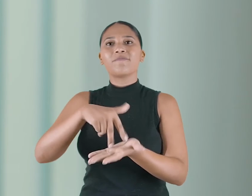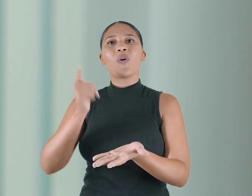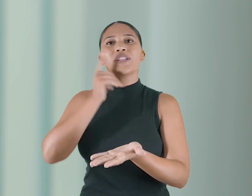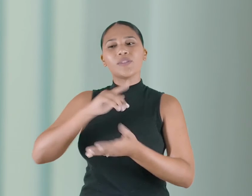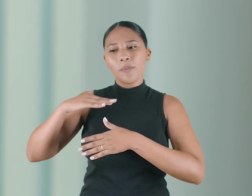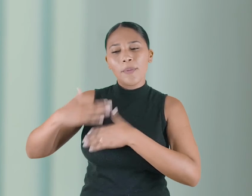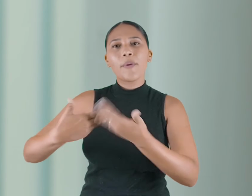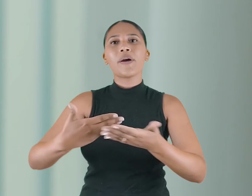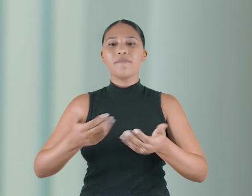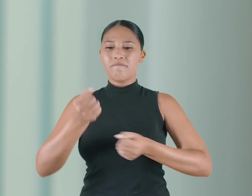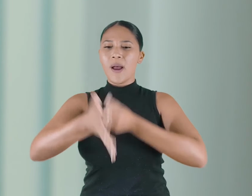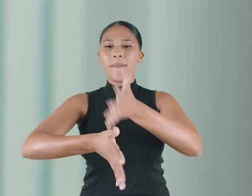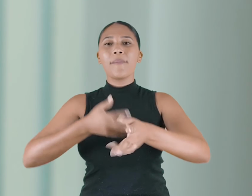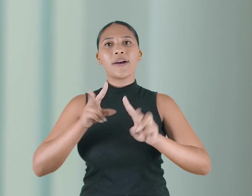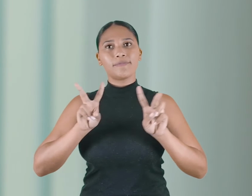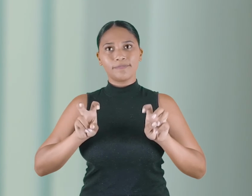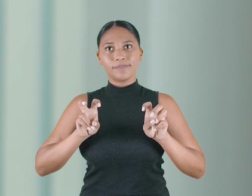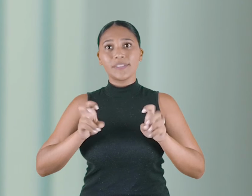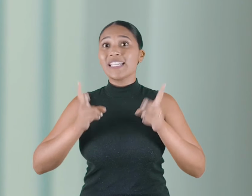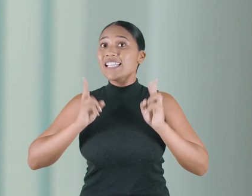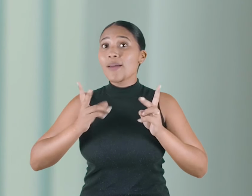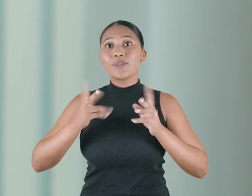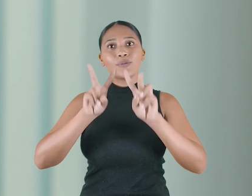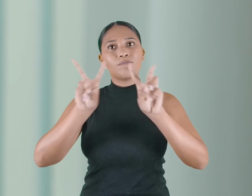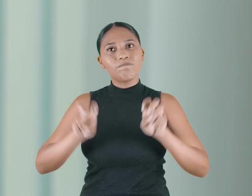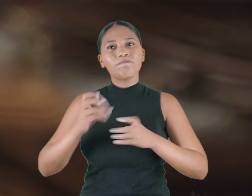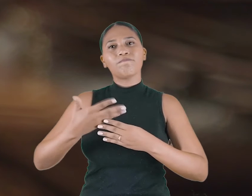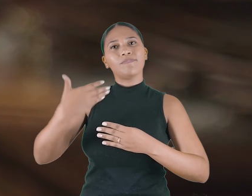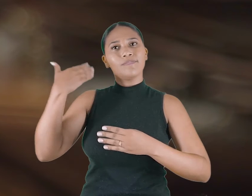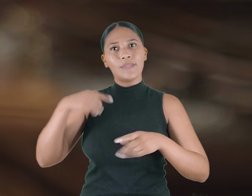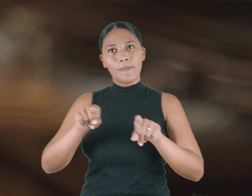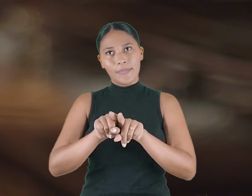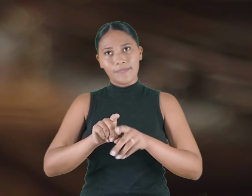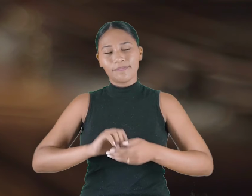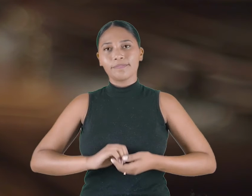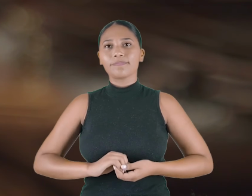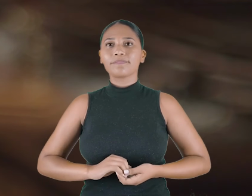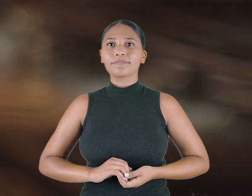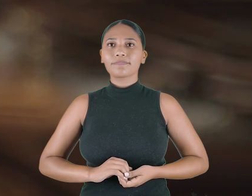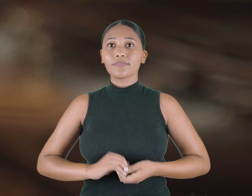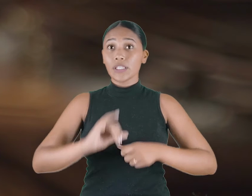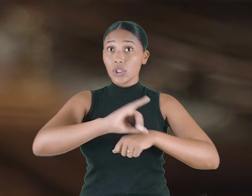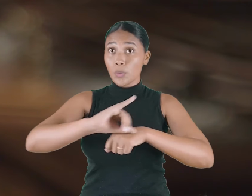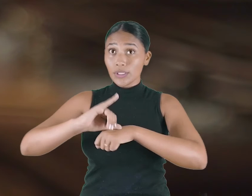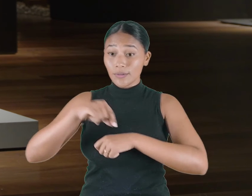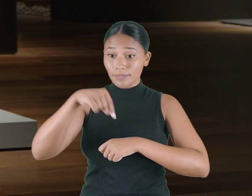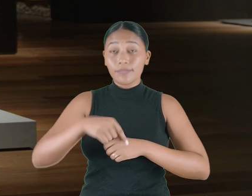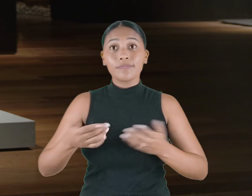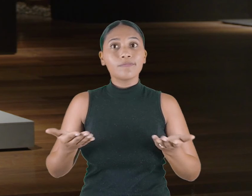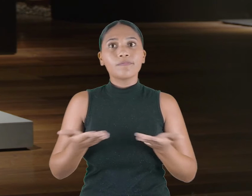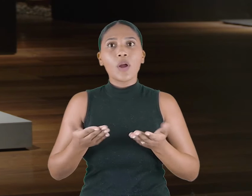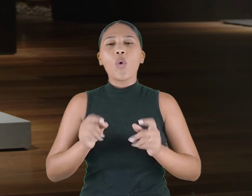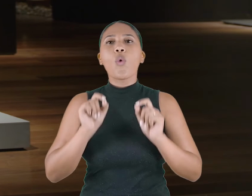agora falando sobre isso. Nádia Taquari. Então, é sempre sobre elas. Peça oval dourada com arco de penas. Essa